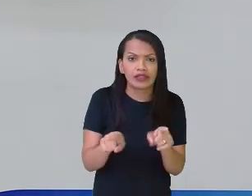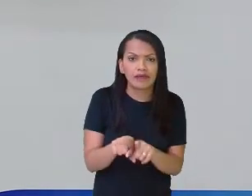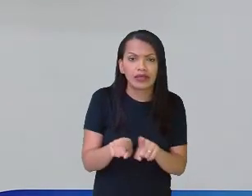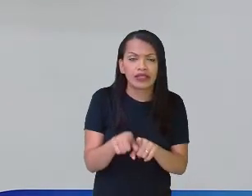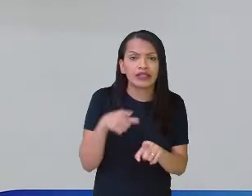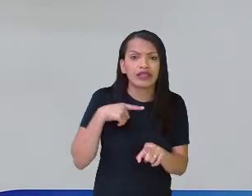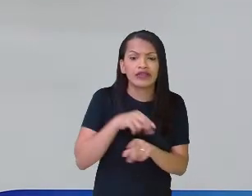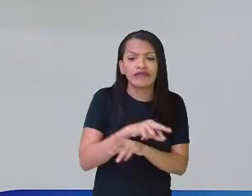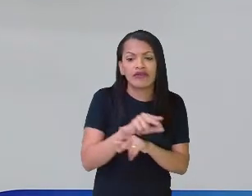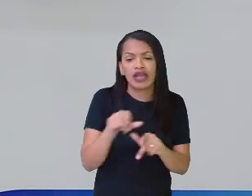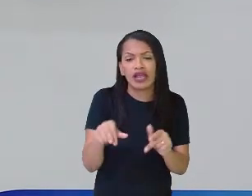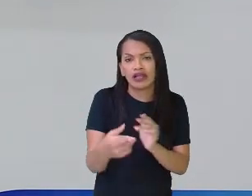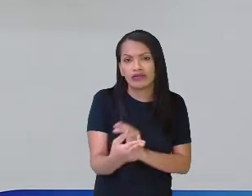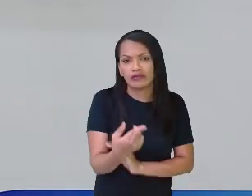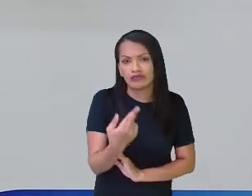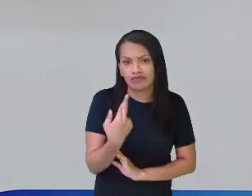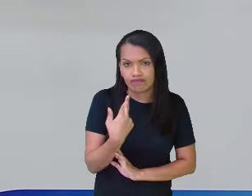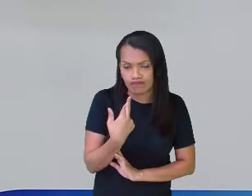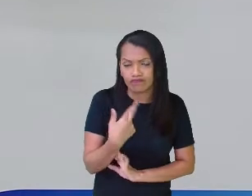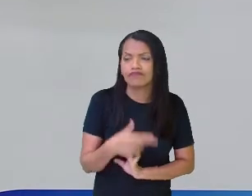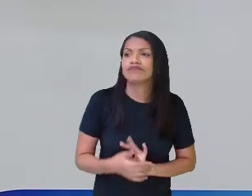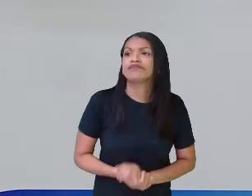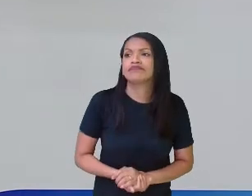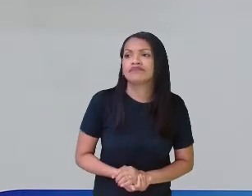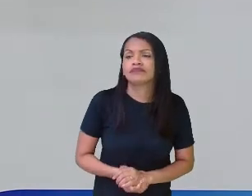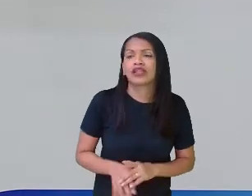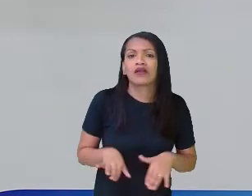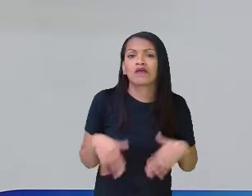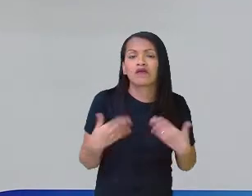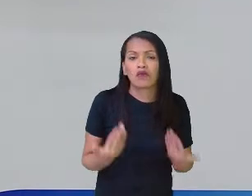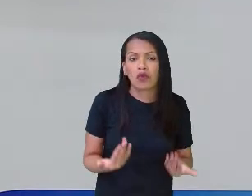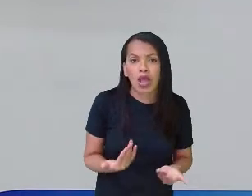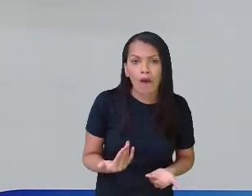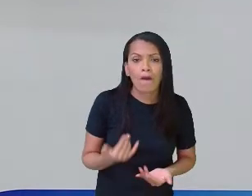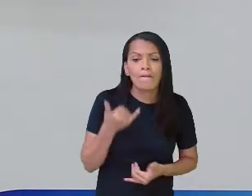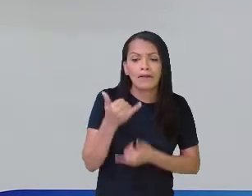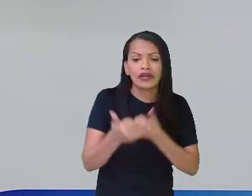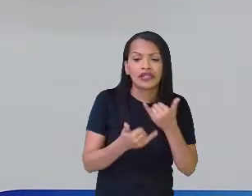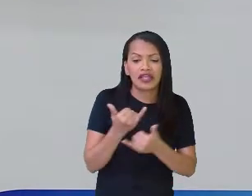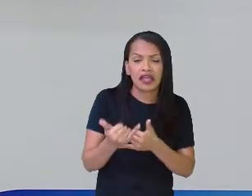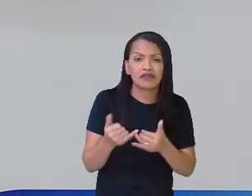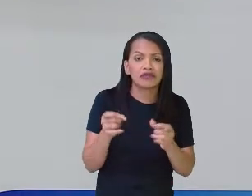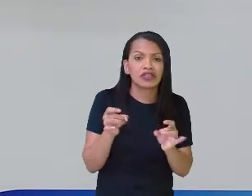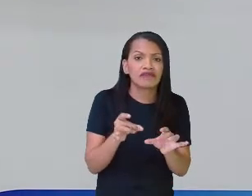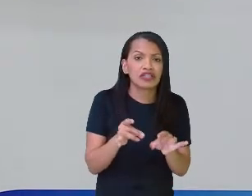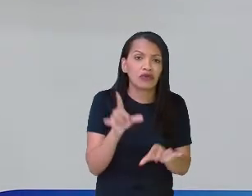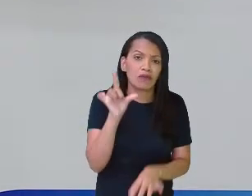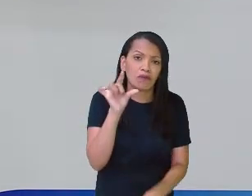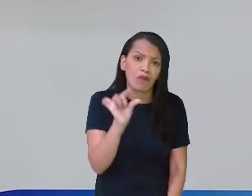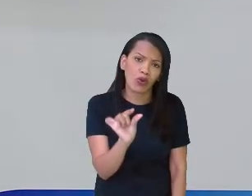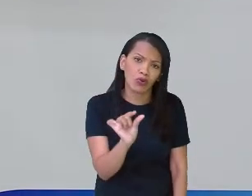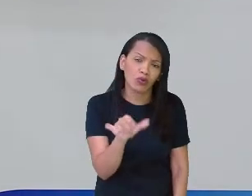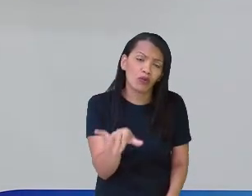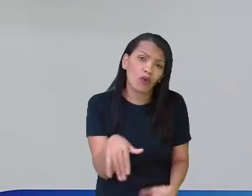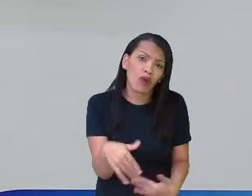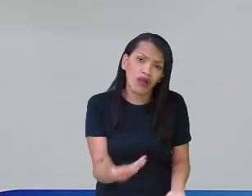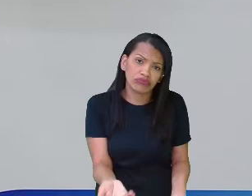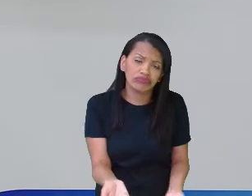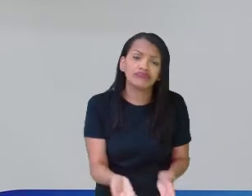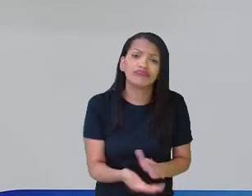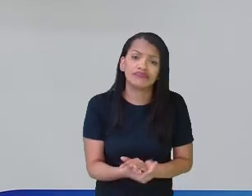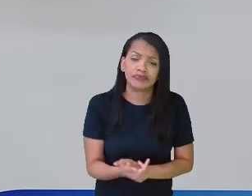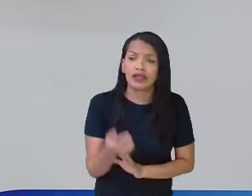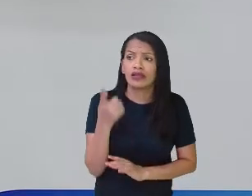é: qual foi o brinquedo menos vendido? Menos vendido. Pelas barras a